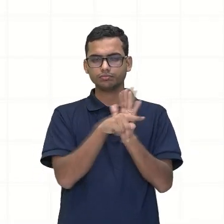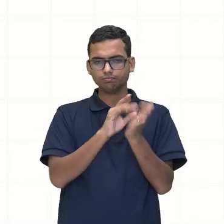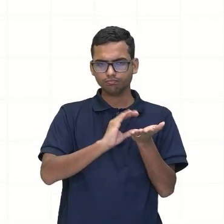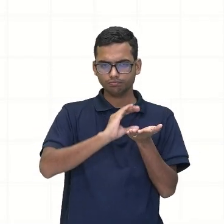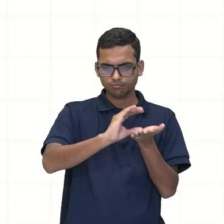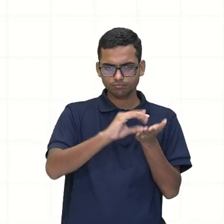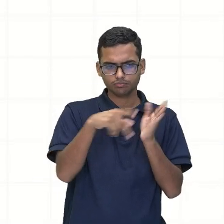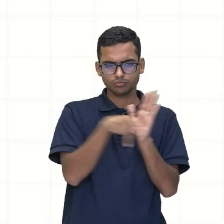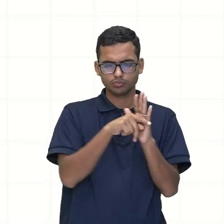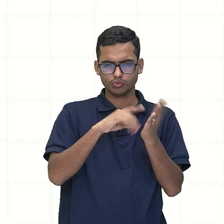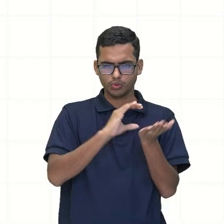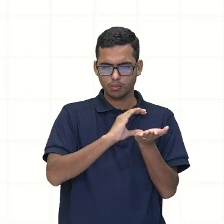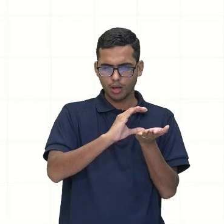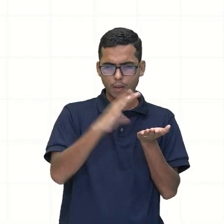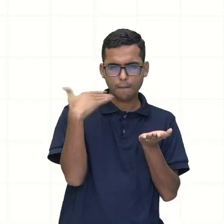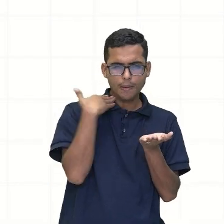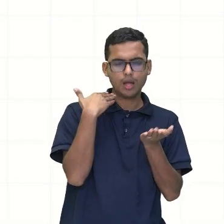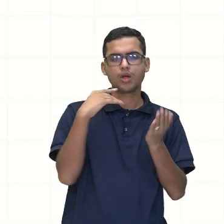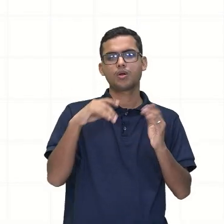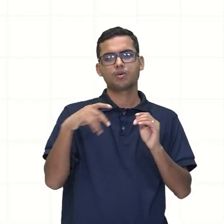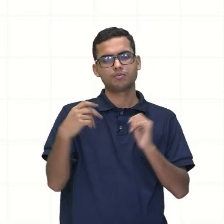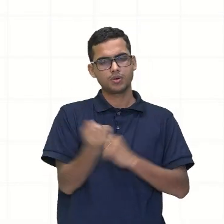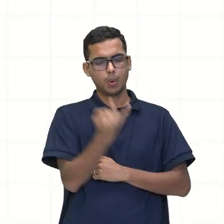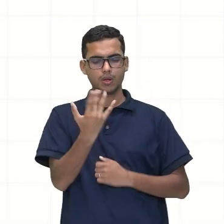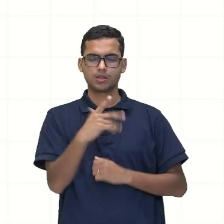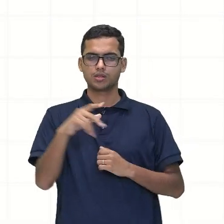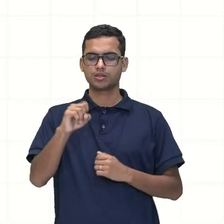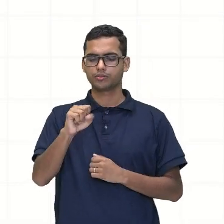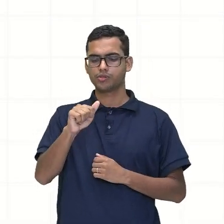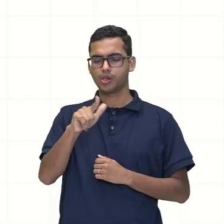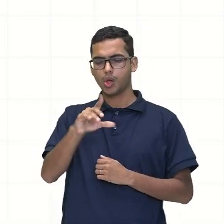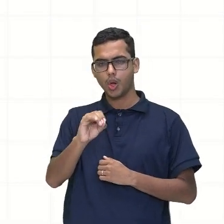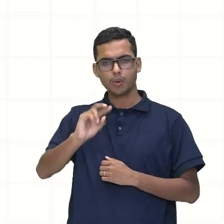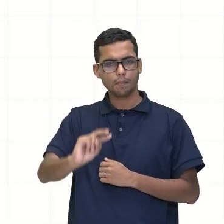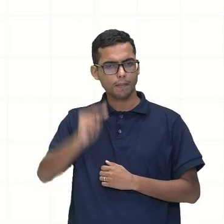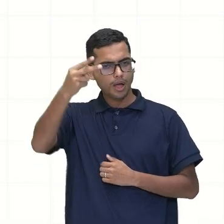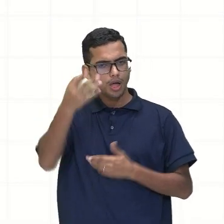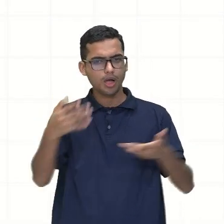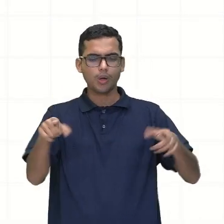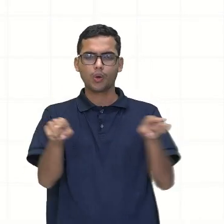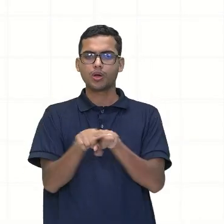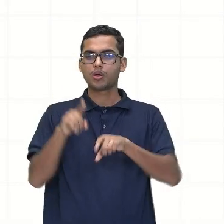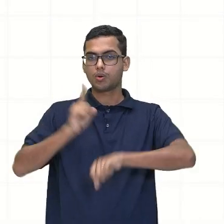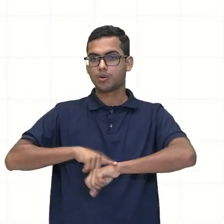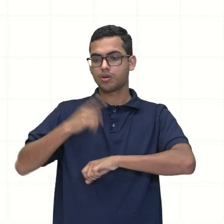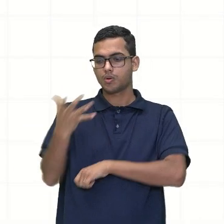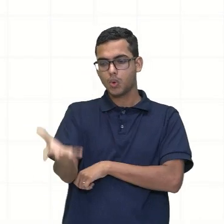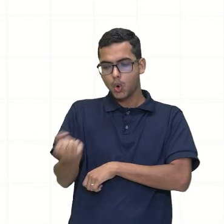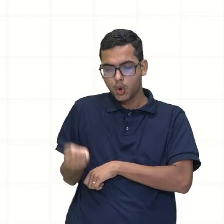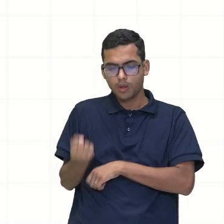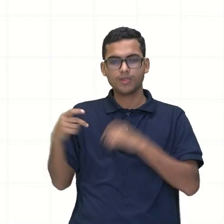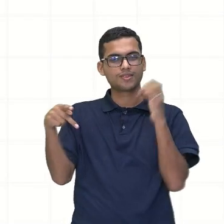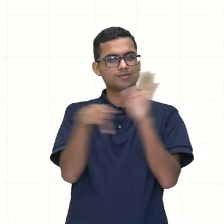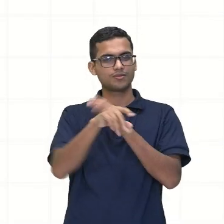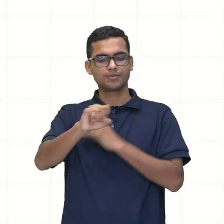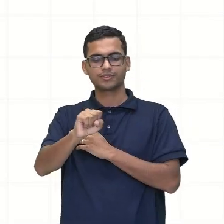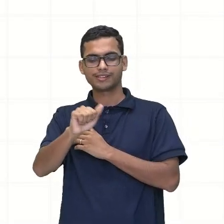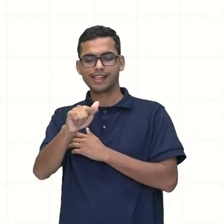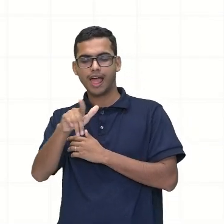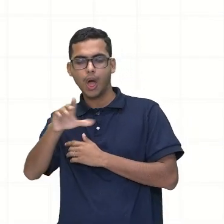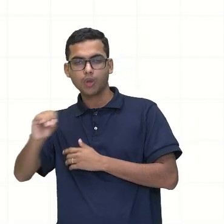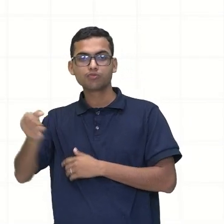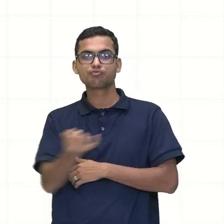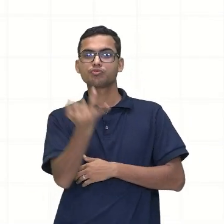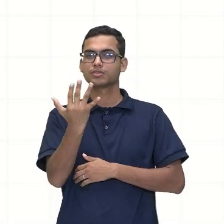se faz uma retirada, o saldo diminui. Tá ok? Então, se eu